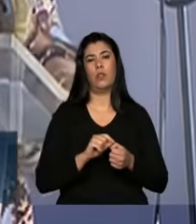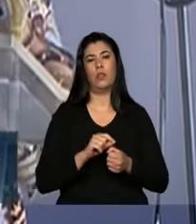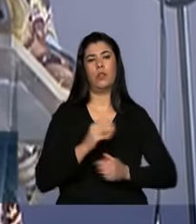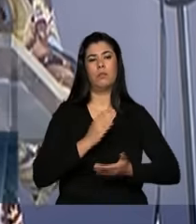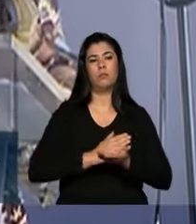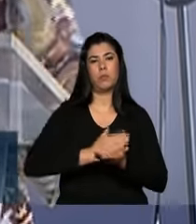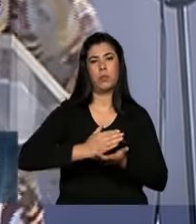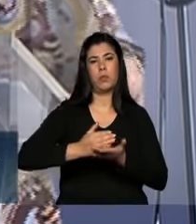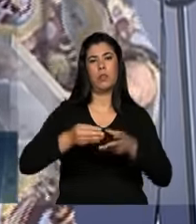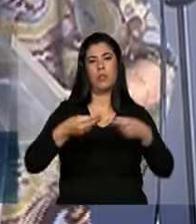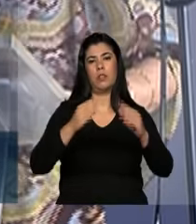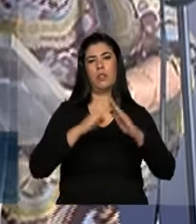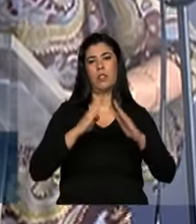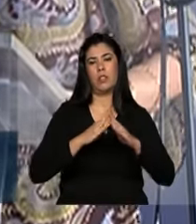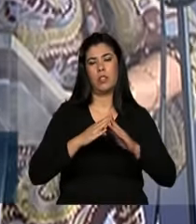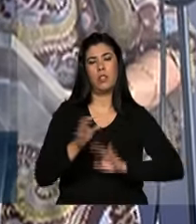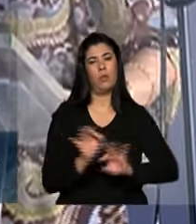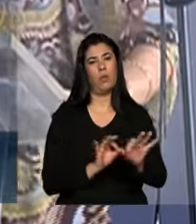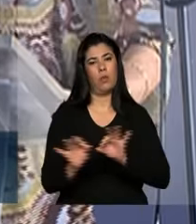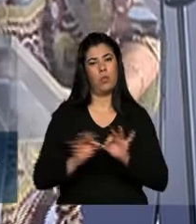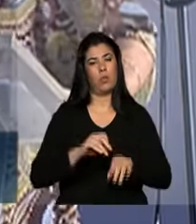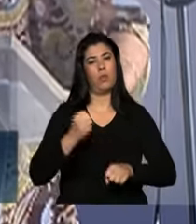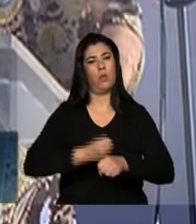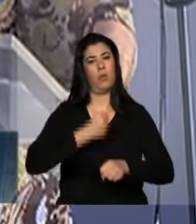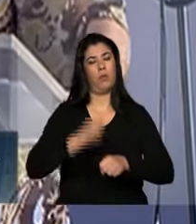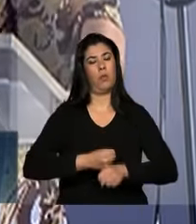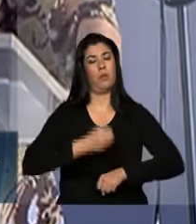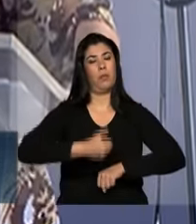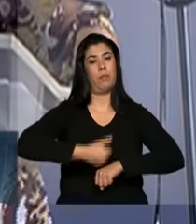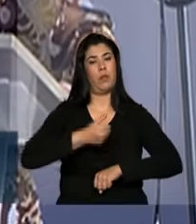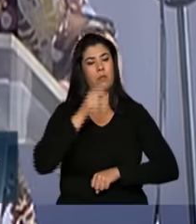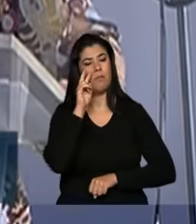melhor. Fazemos casa. Aí